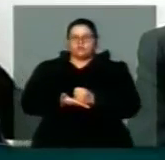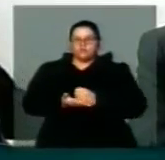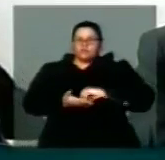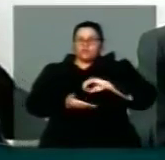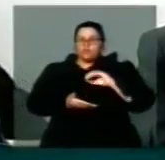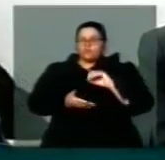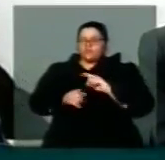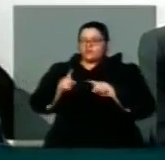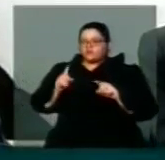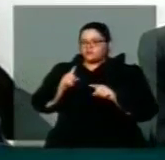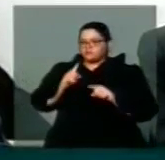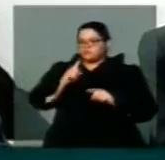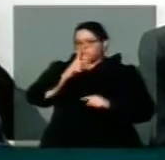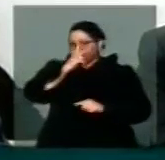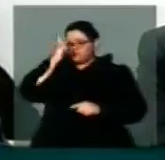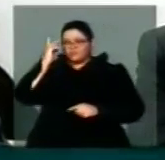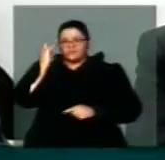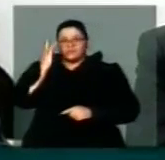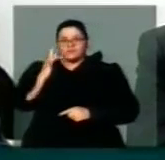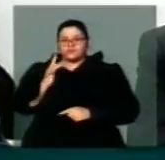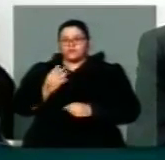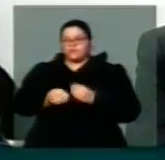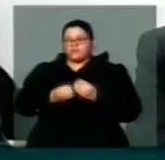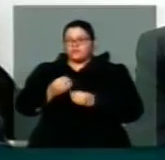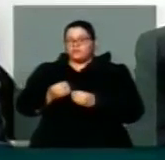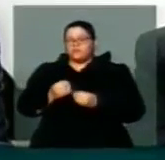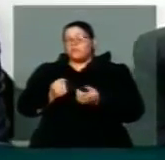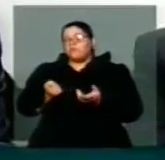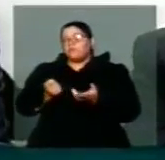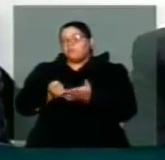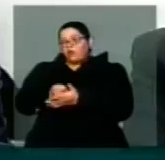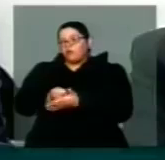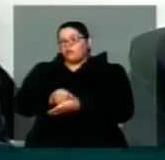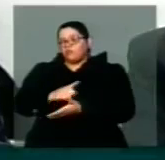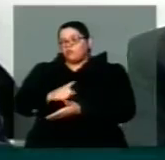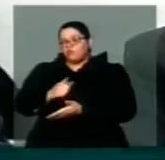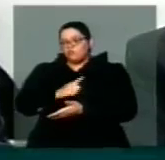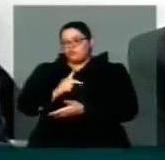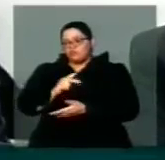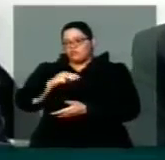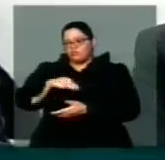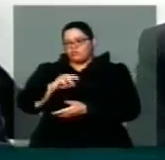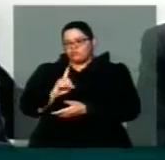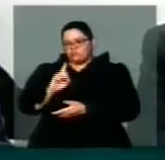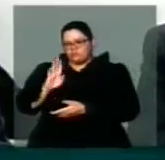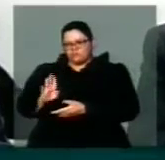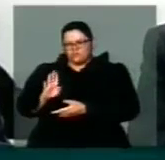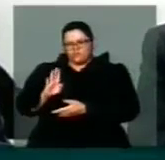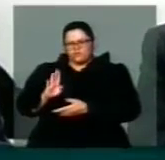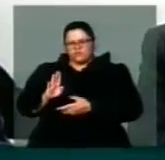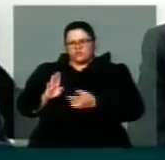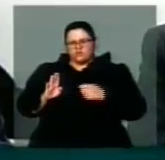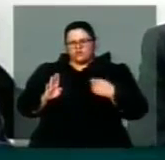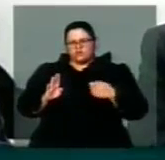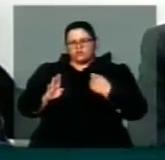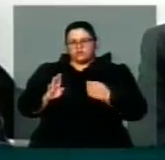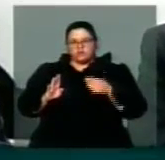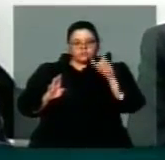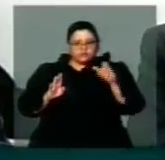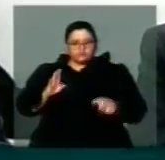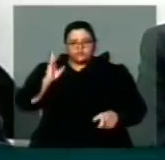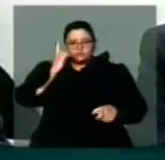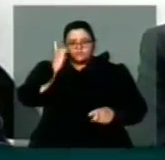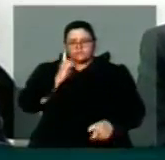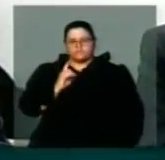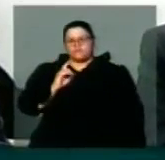sabe precisar, mas que se destinava a pagamento de vantagem devida a integrantes do partido do PMDB, notadamente o deputado Eduardo Cunha, bem como em favor de